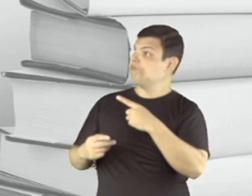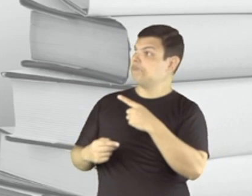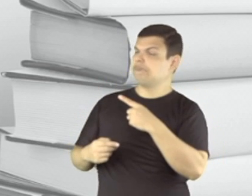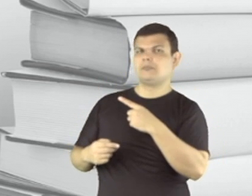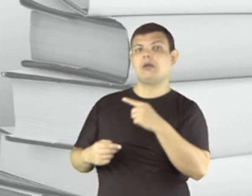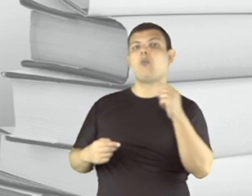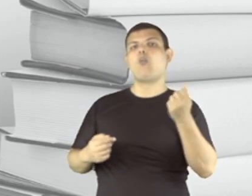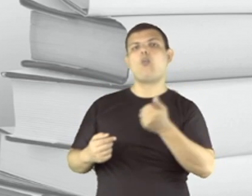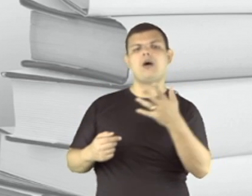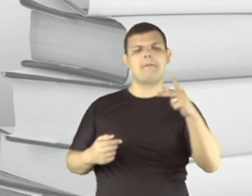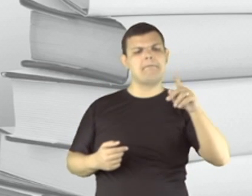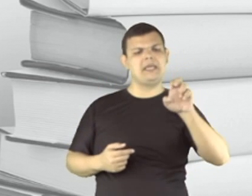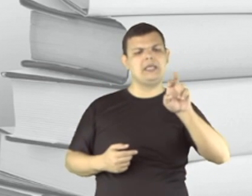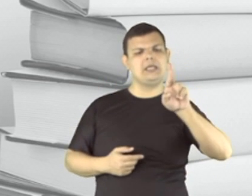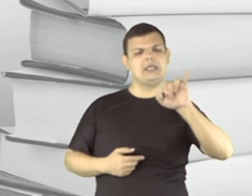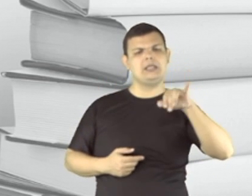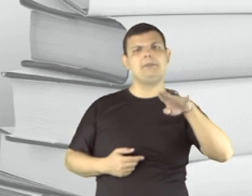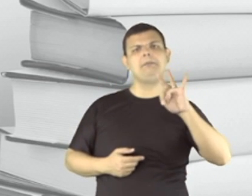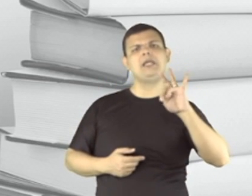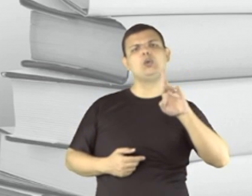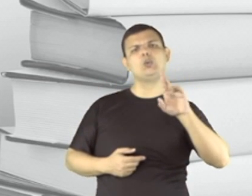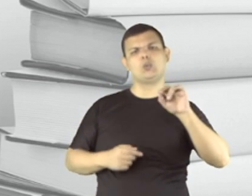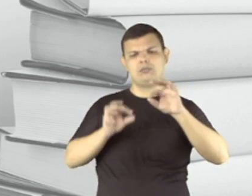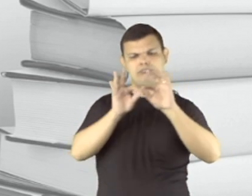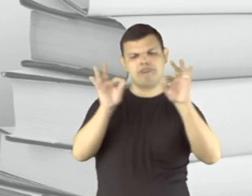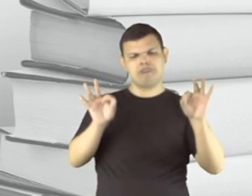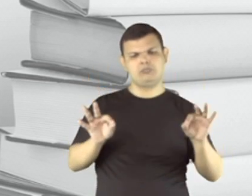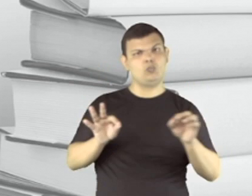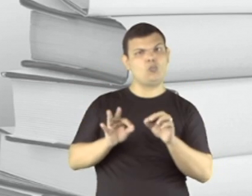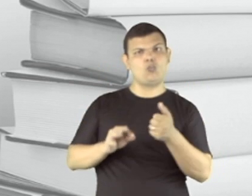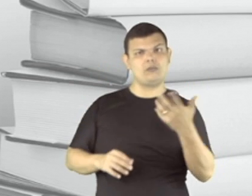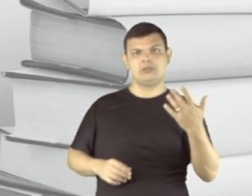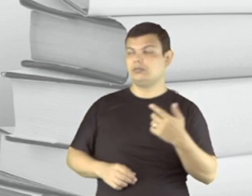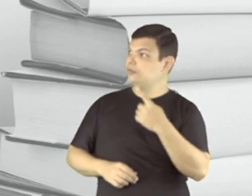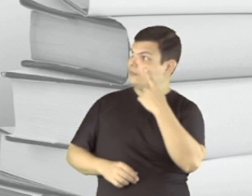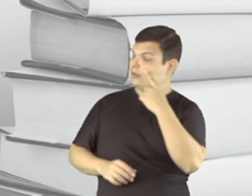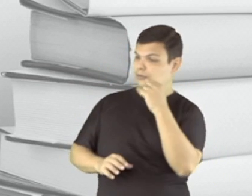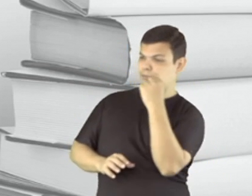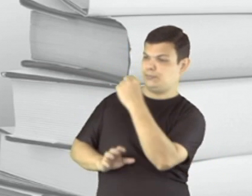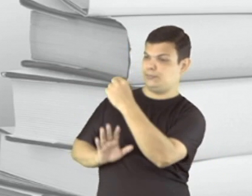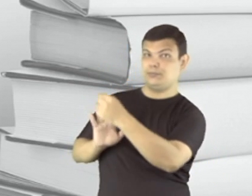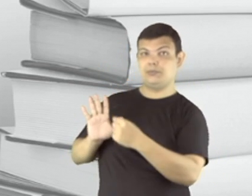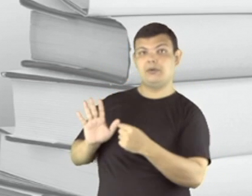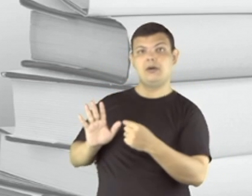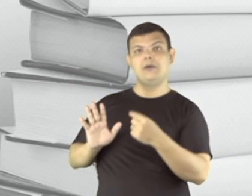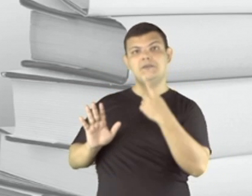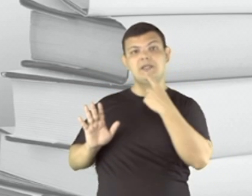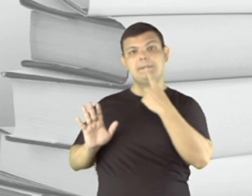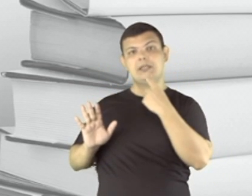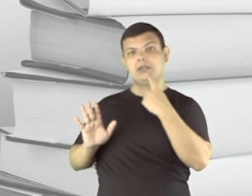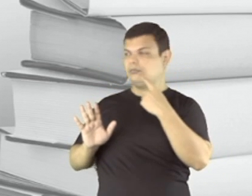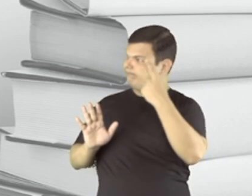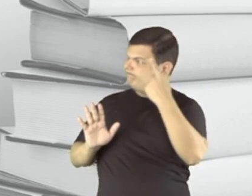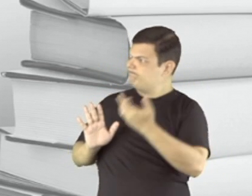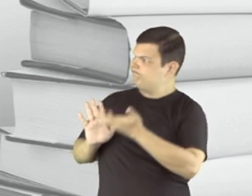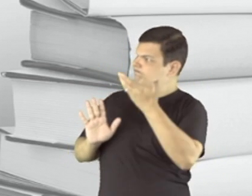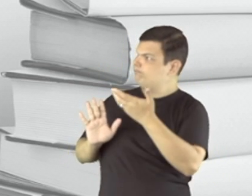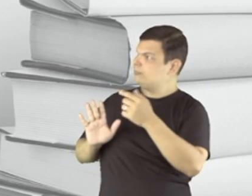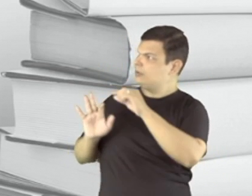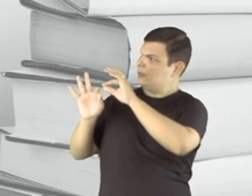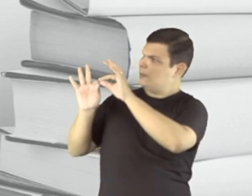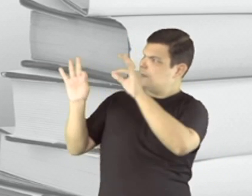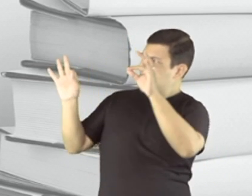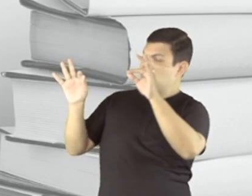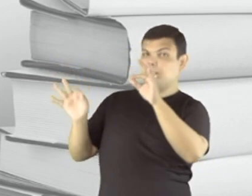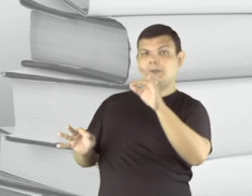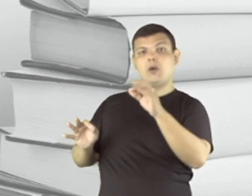quero o perímetro. O que seria esse perímetro aqui delas? Olha, o perímetro seria o contorno. Essa parte aqui em vermelho, que seria isso aqui.